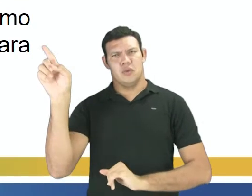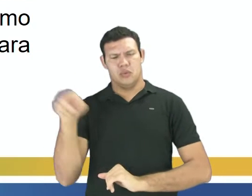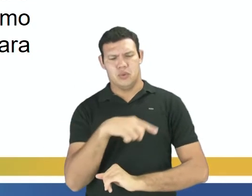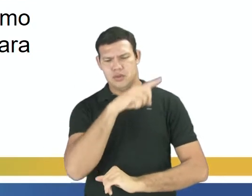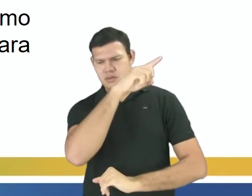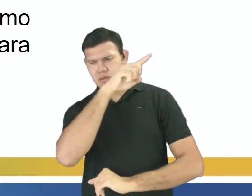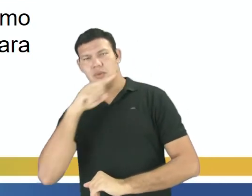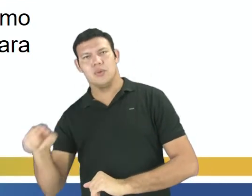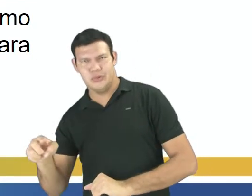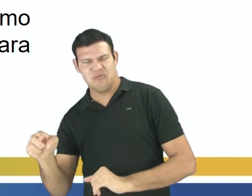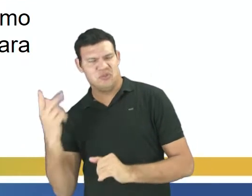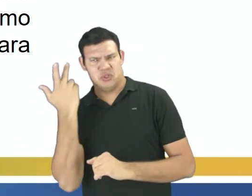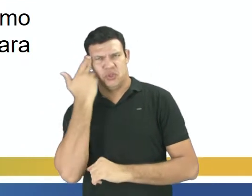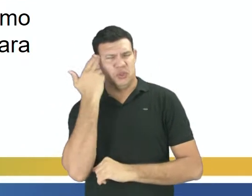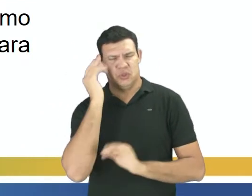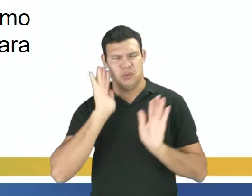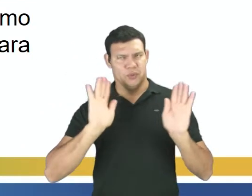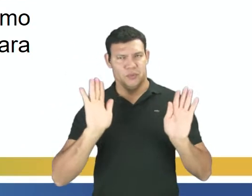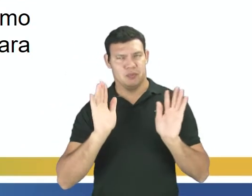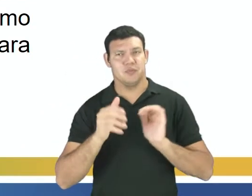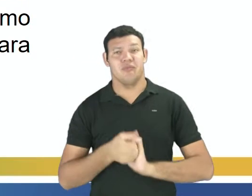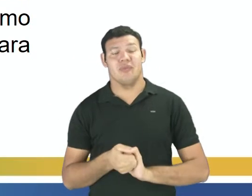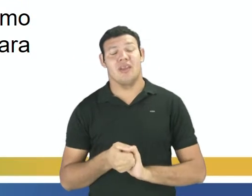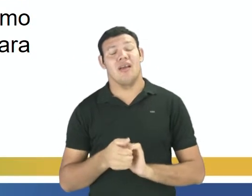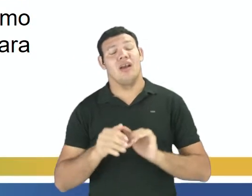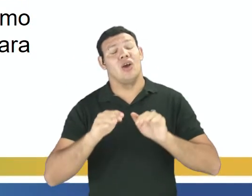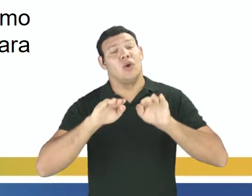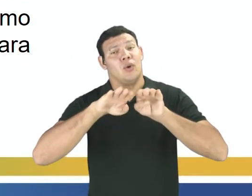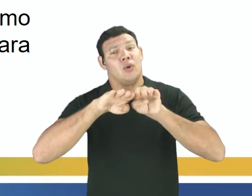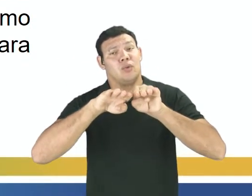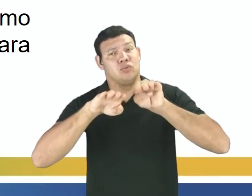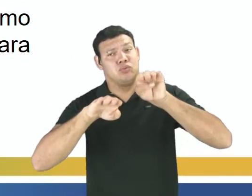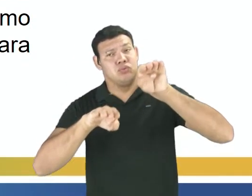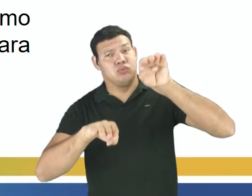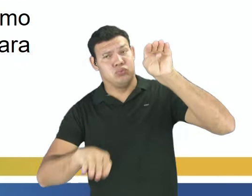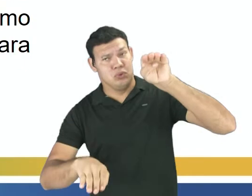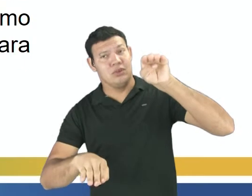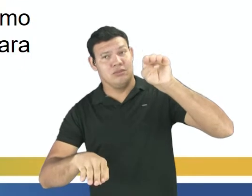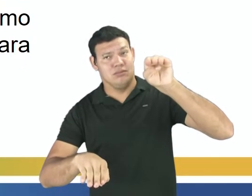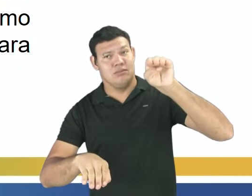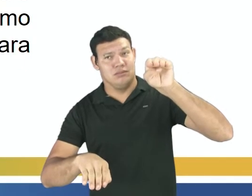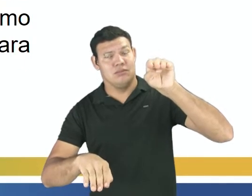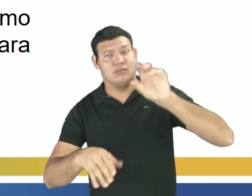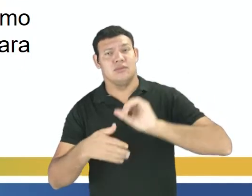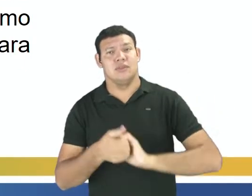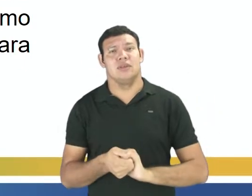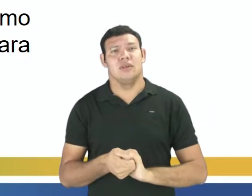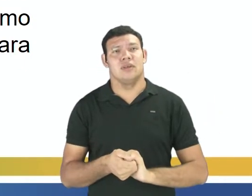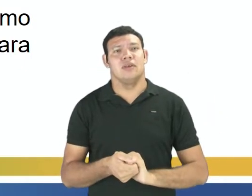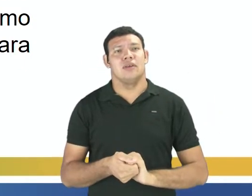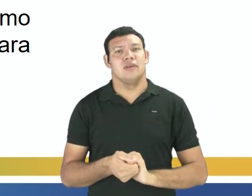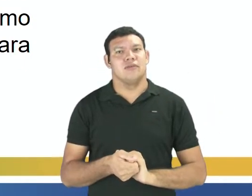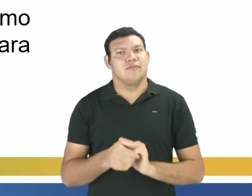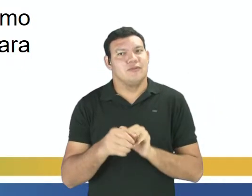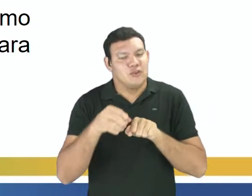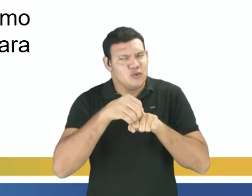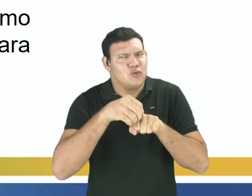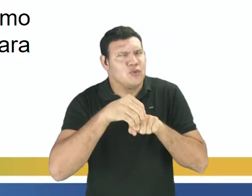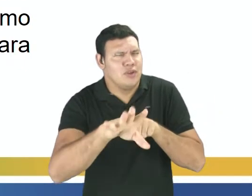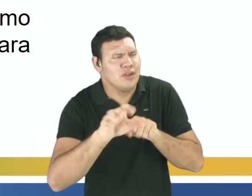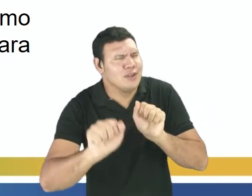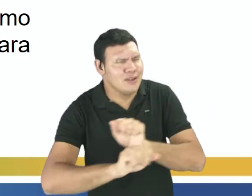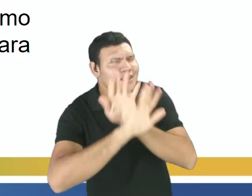aqui. Normalmente, é a regra de 3. Quando a grandeza é inversamente proporcional, vou passar esse macete para você para ficar